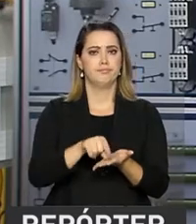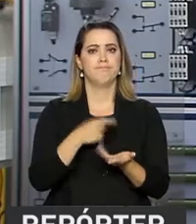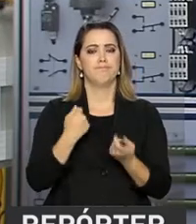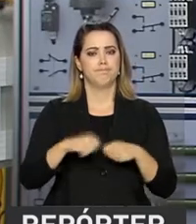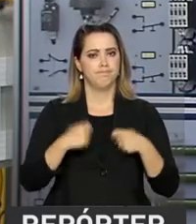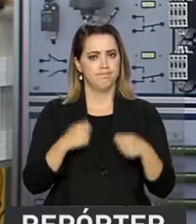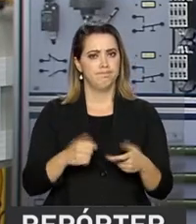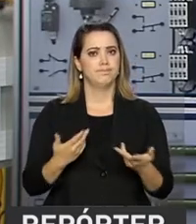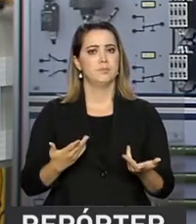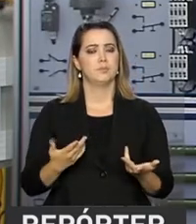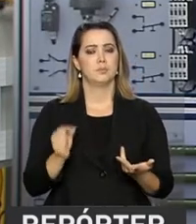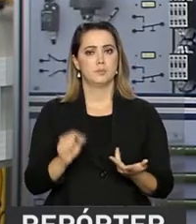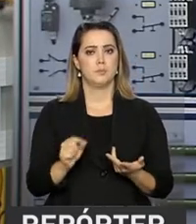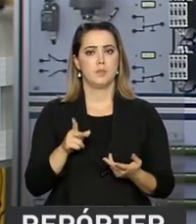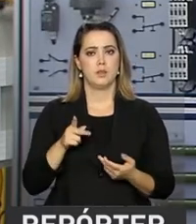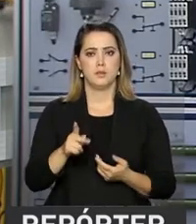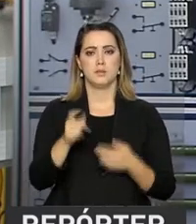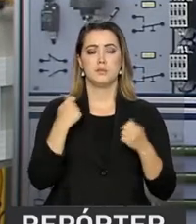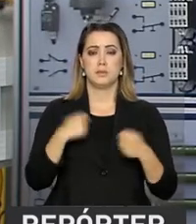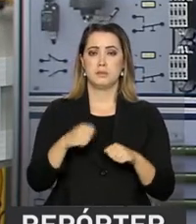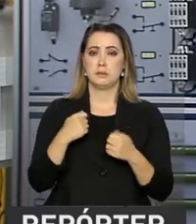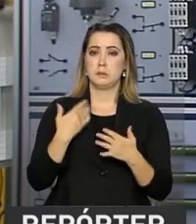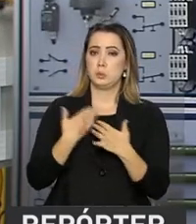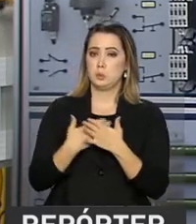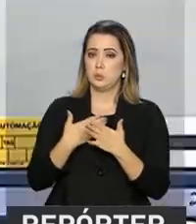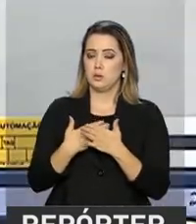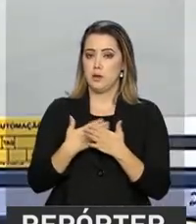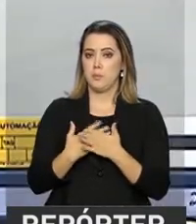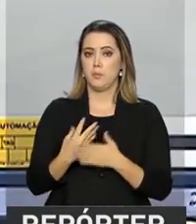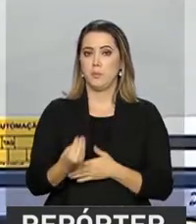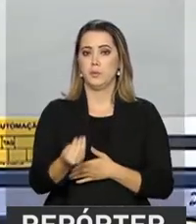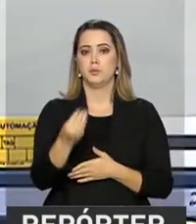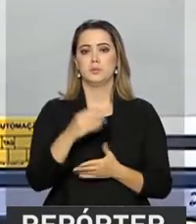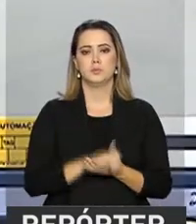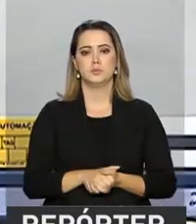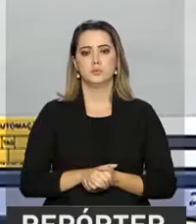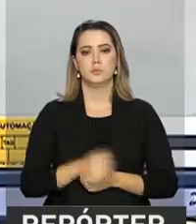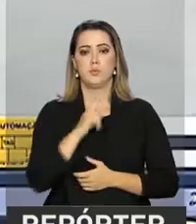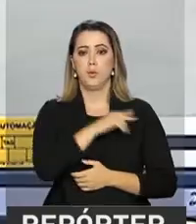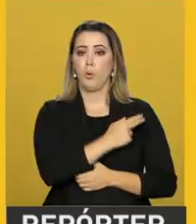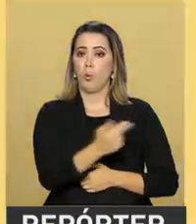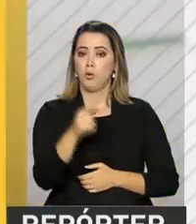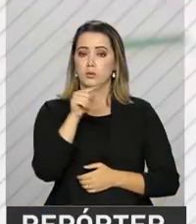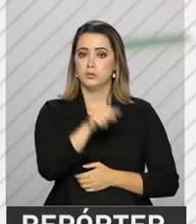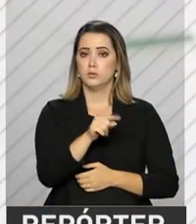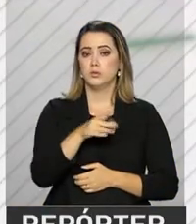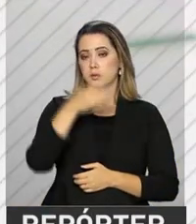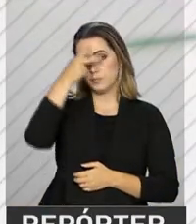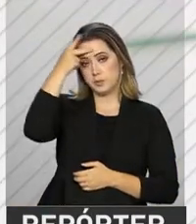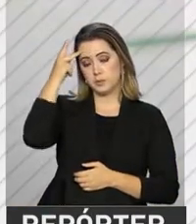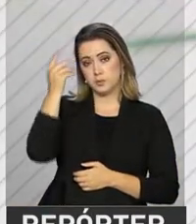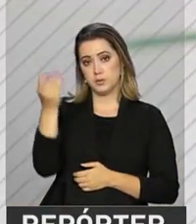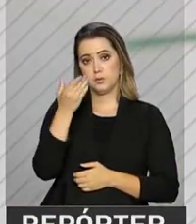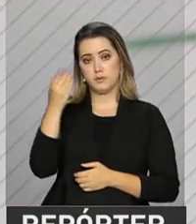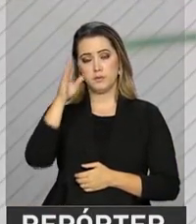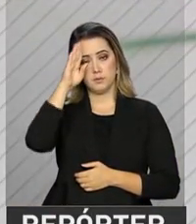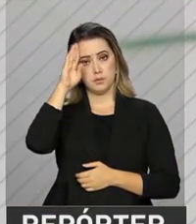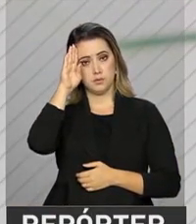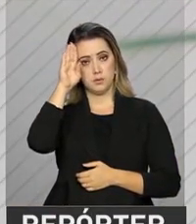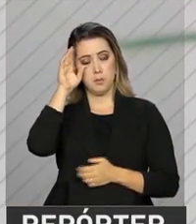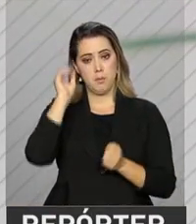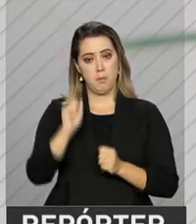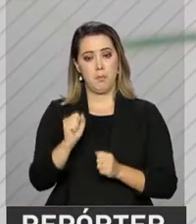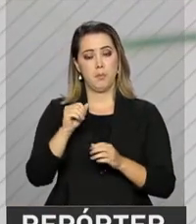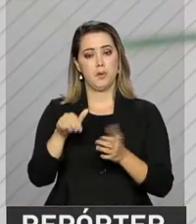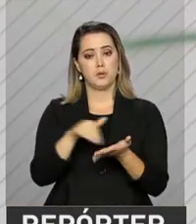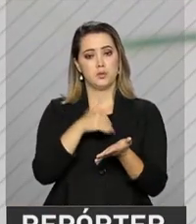você então você sempre tem que passa atualizando assim como joão martins quem quer fazer um curso superior pode se inscrever